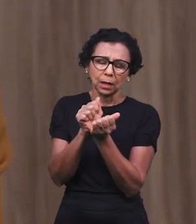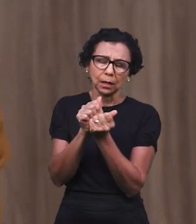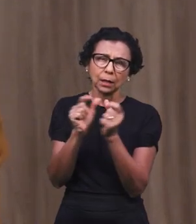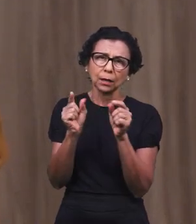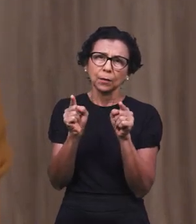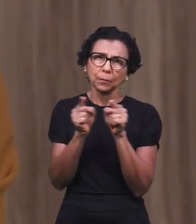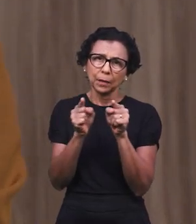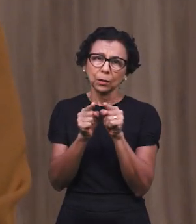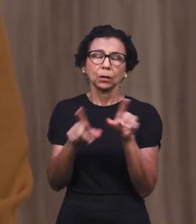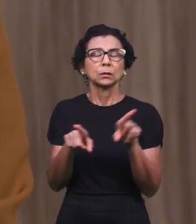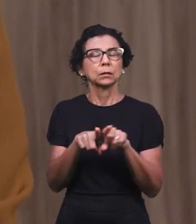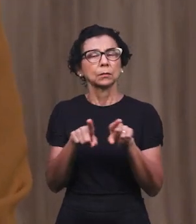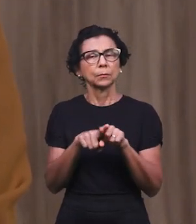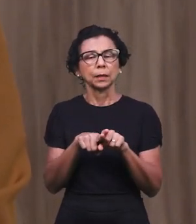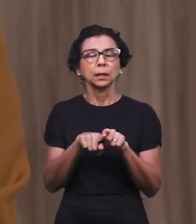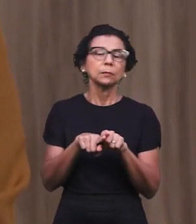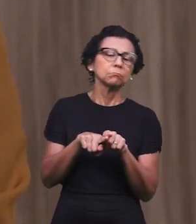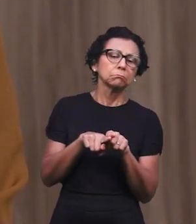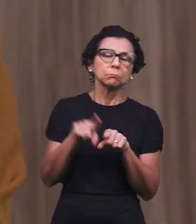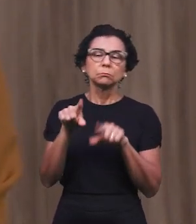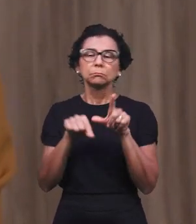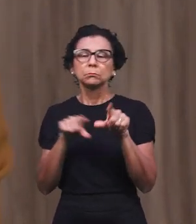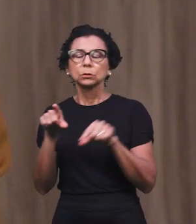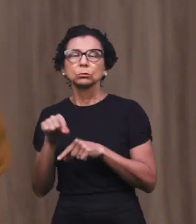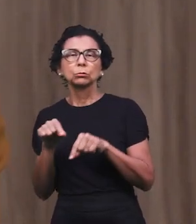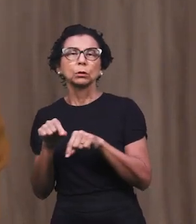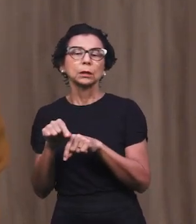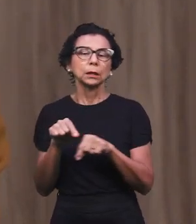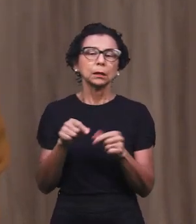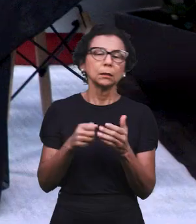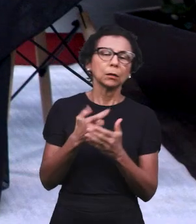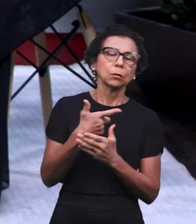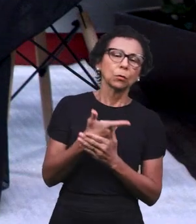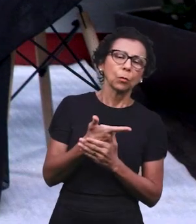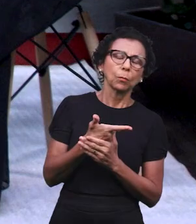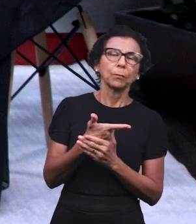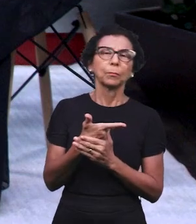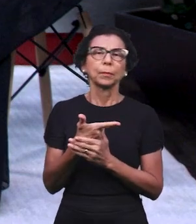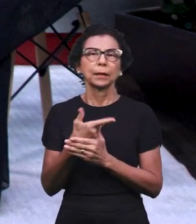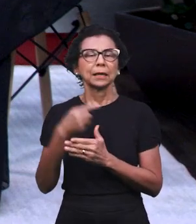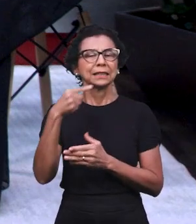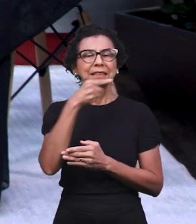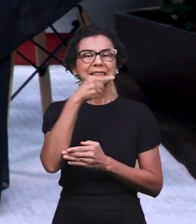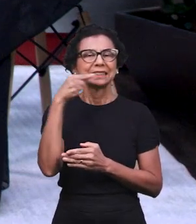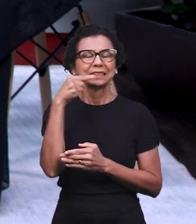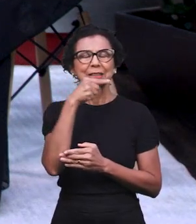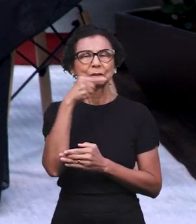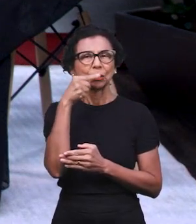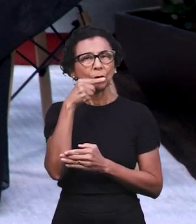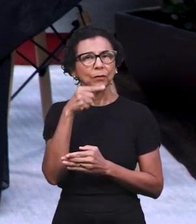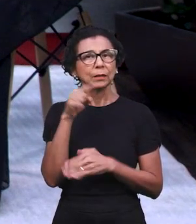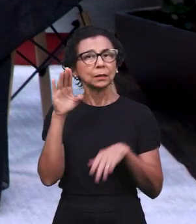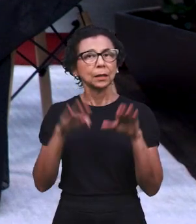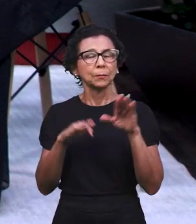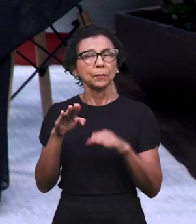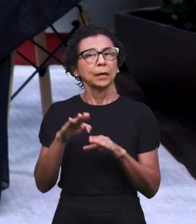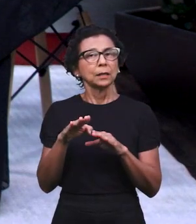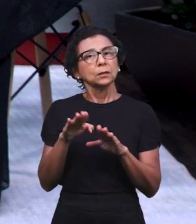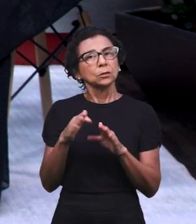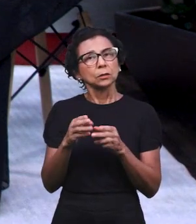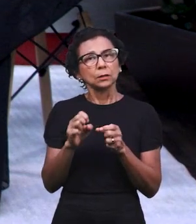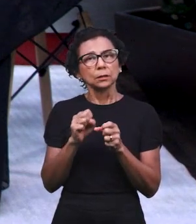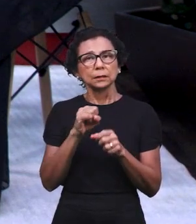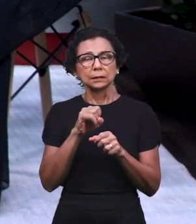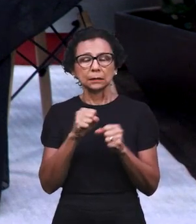tamanho da escova com o tamanho da boca. E as cerdas, além de macias, existem hoje escovas no mercado que tem a ponta da